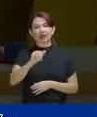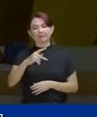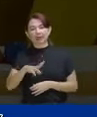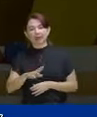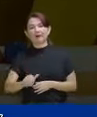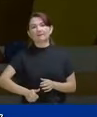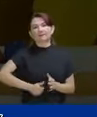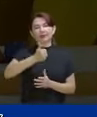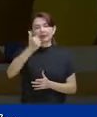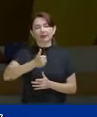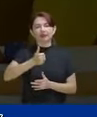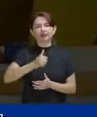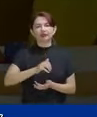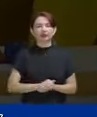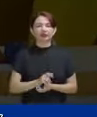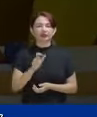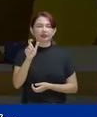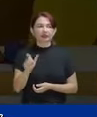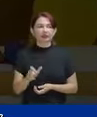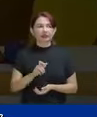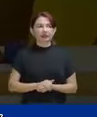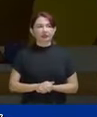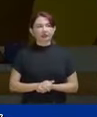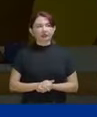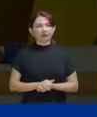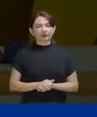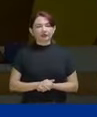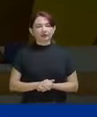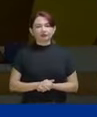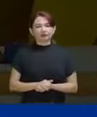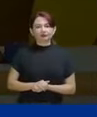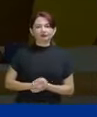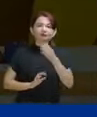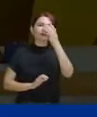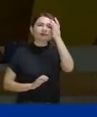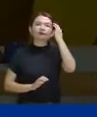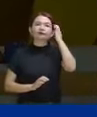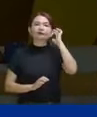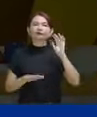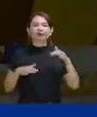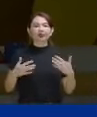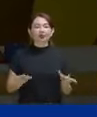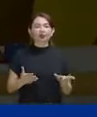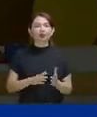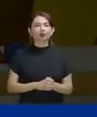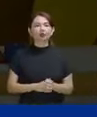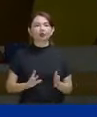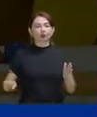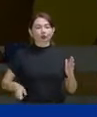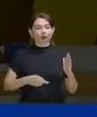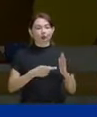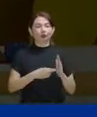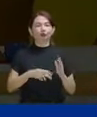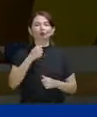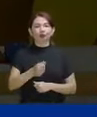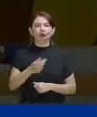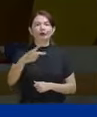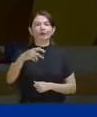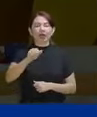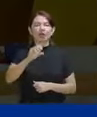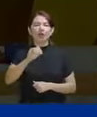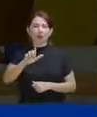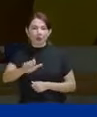Samuel Alcolumbre Tobelém. A relatora deste processo é a juíza Paola Santos, que está